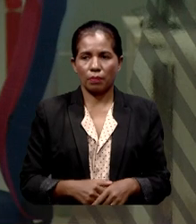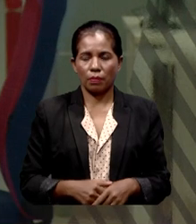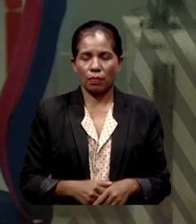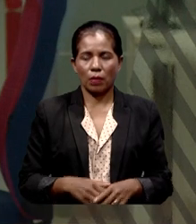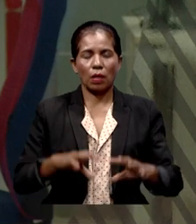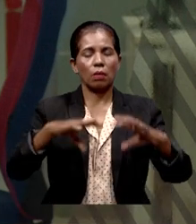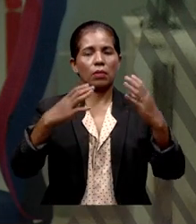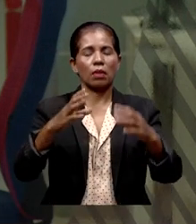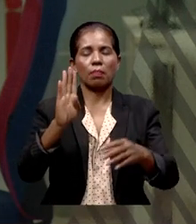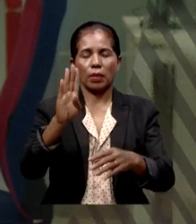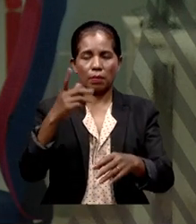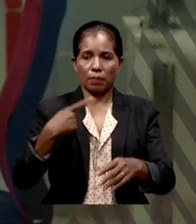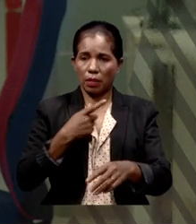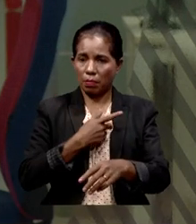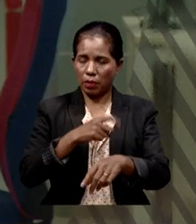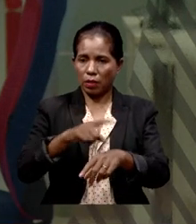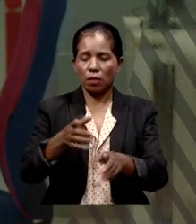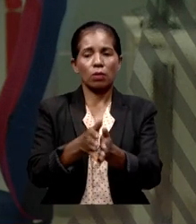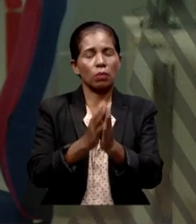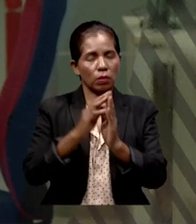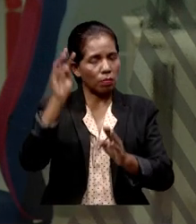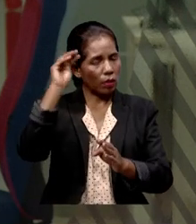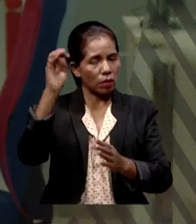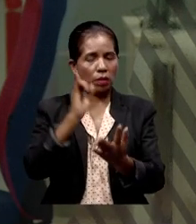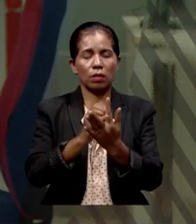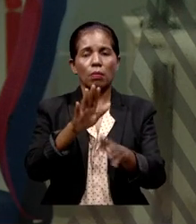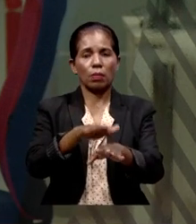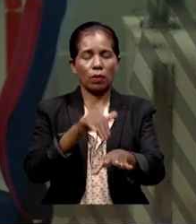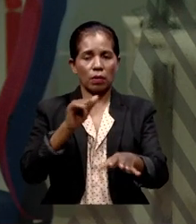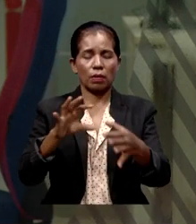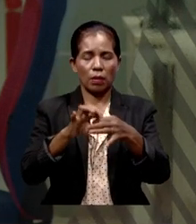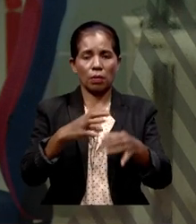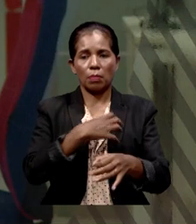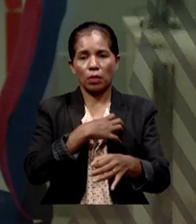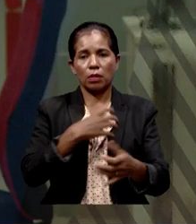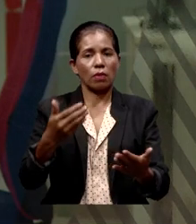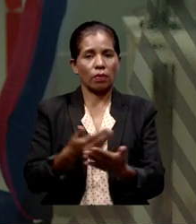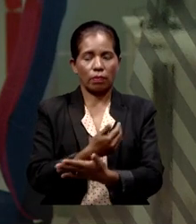Comissão B, Parlamento Nacional, Rússio Ministério Interior, recruta la lais membro PN Telefone.